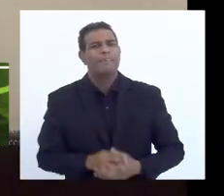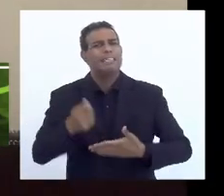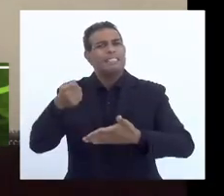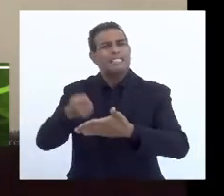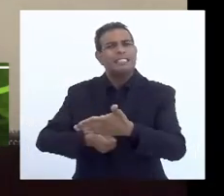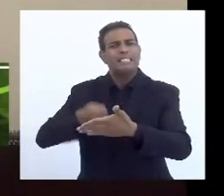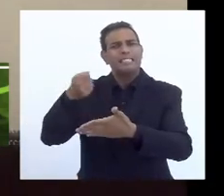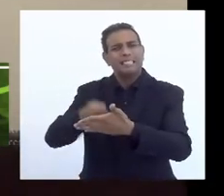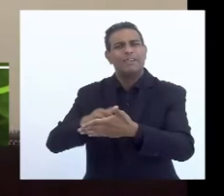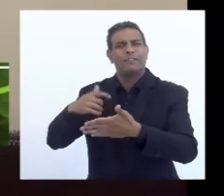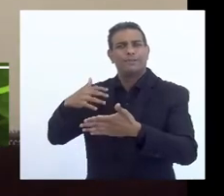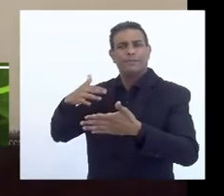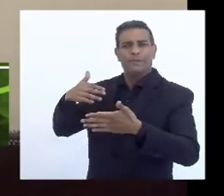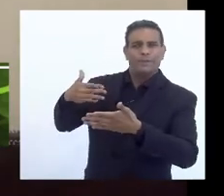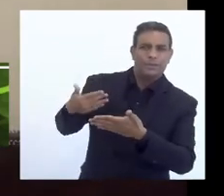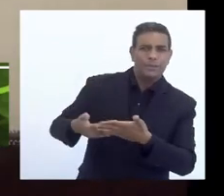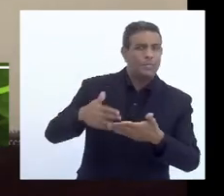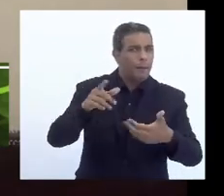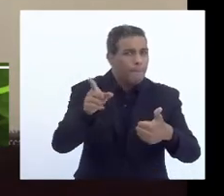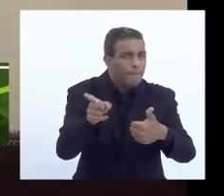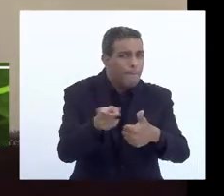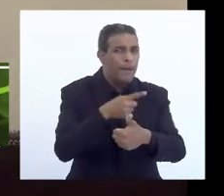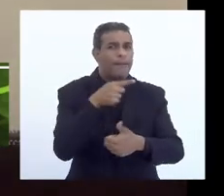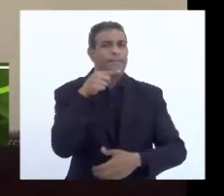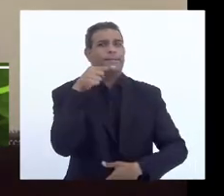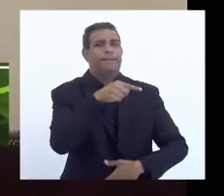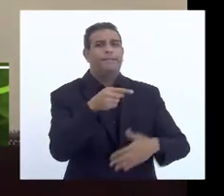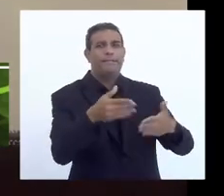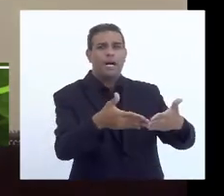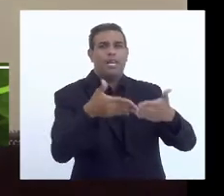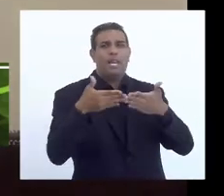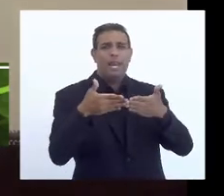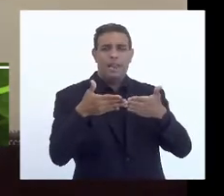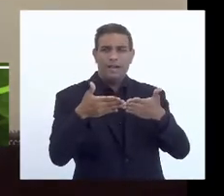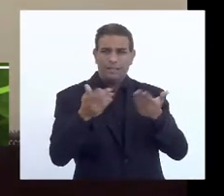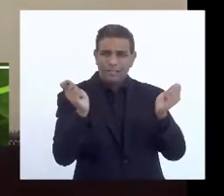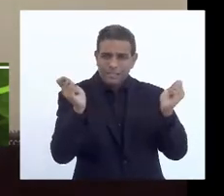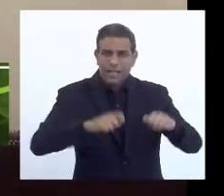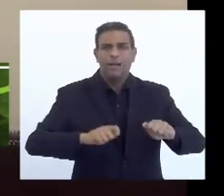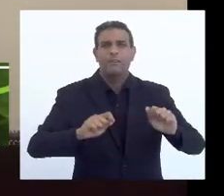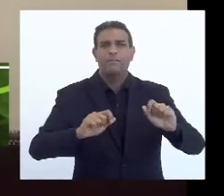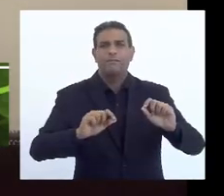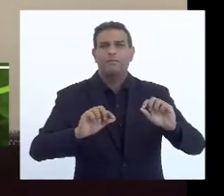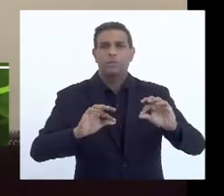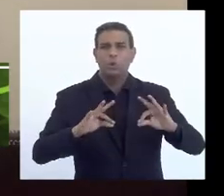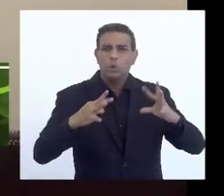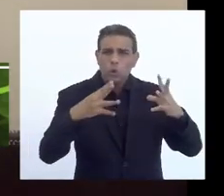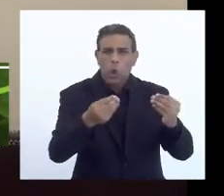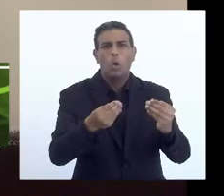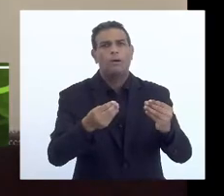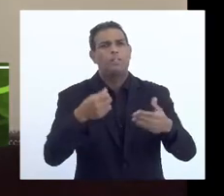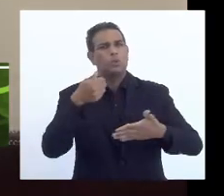foi uma luta dura, é a primeira licença do Parlamento Brasileiro que foi instituída após essa batalha. Foi uma batalha que deixou um